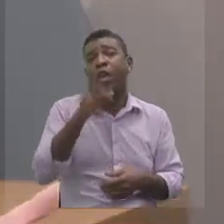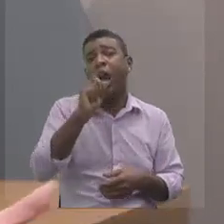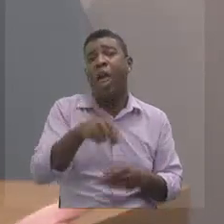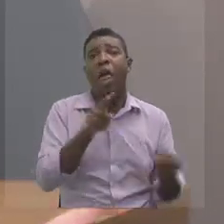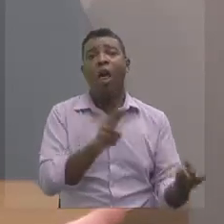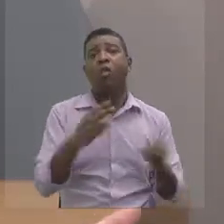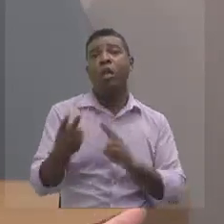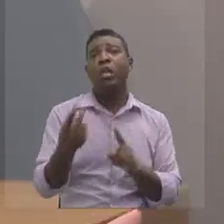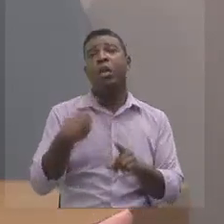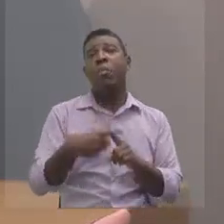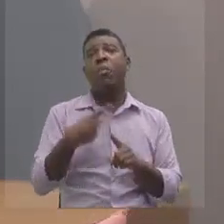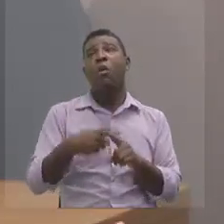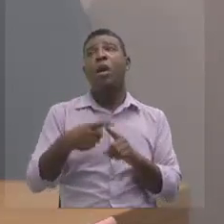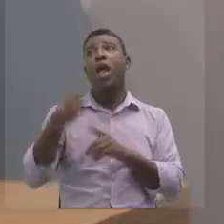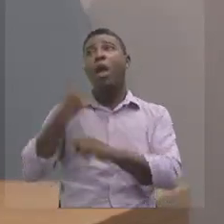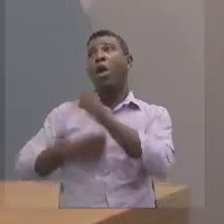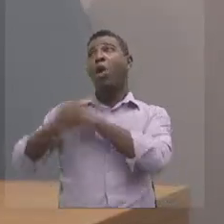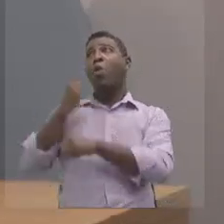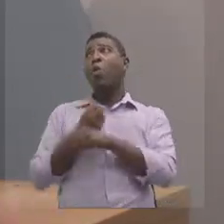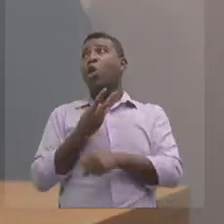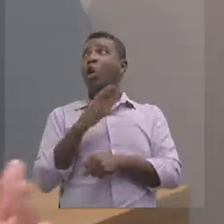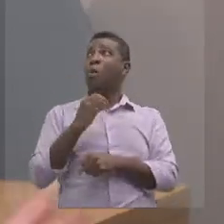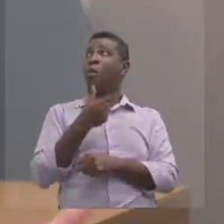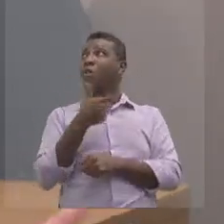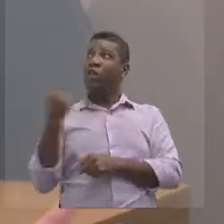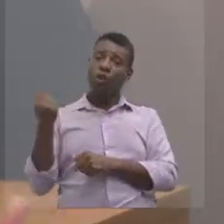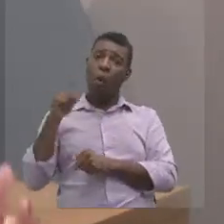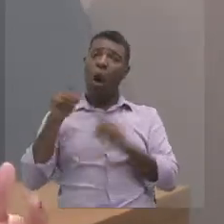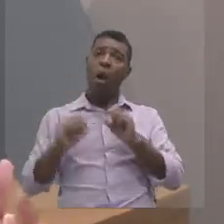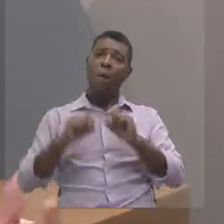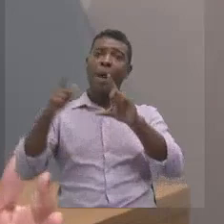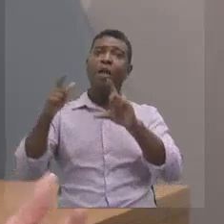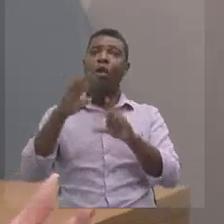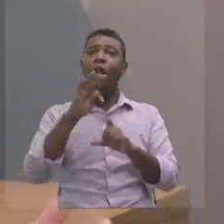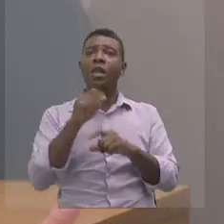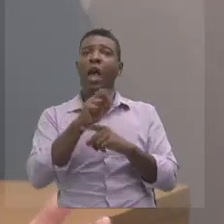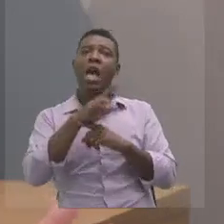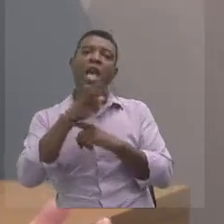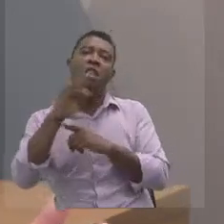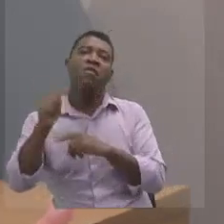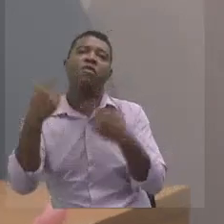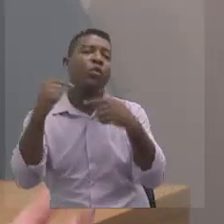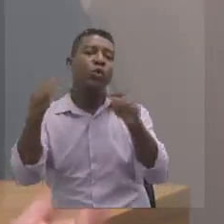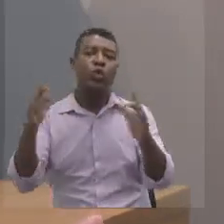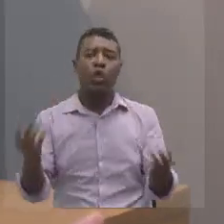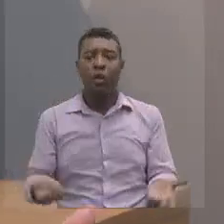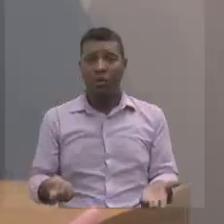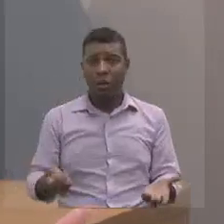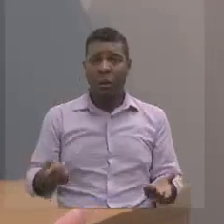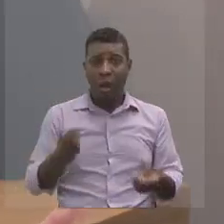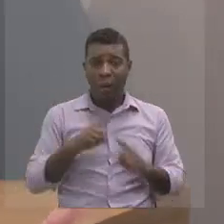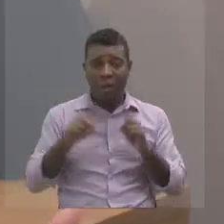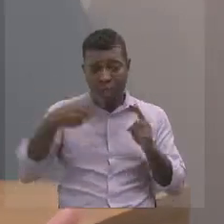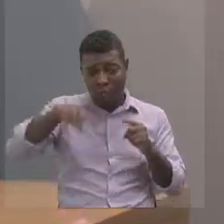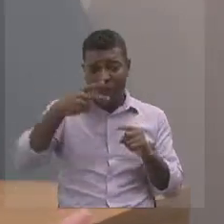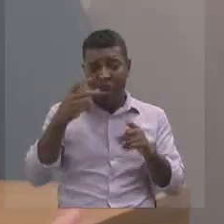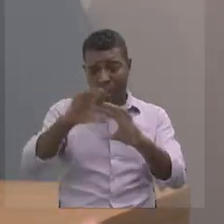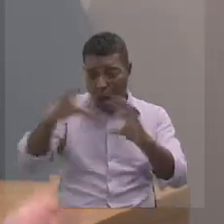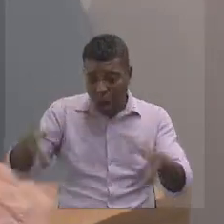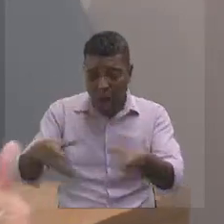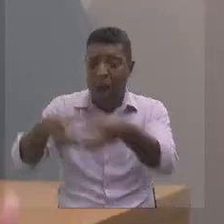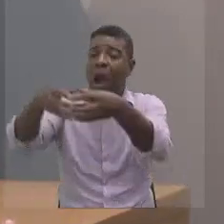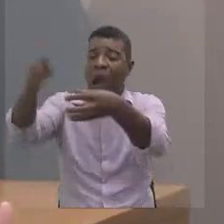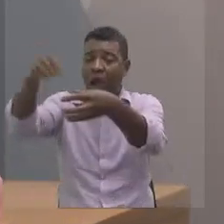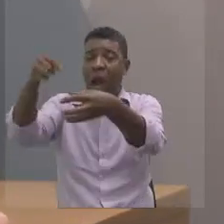2021 não tinha aumento de tarefa nós estamos falando de uma de uma maioria de classe trabalhadora que depende de transporte público e tá ficando